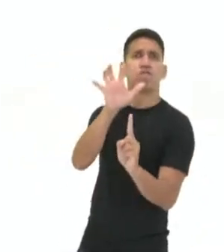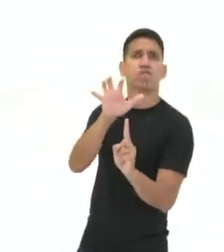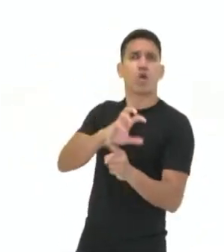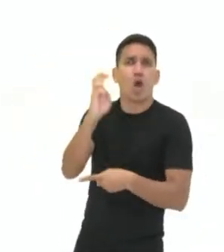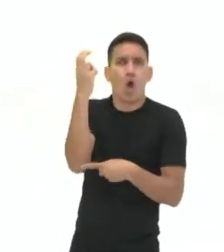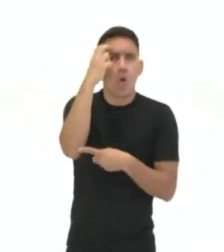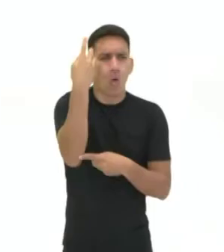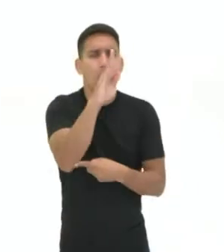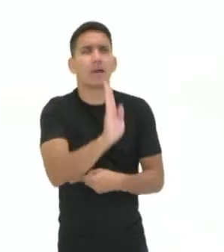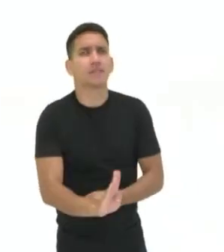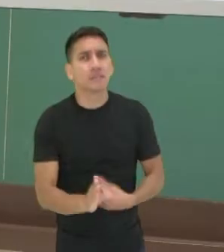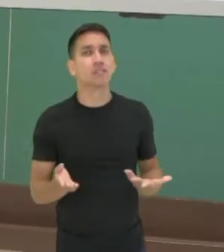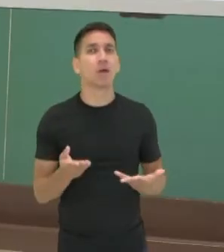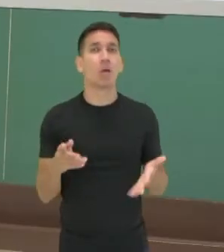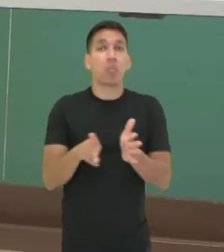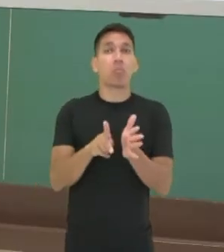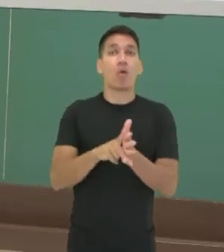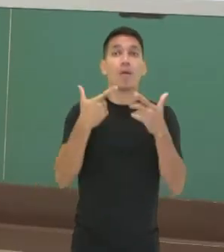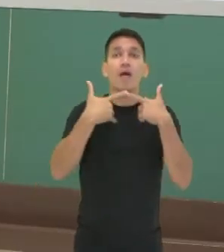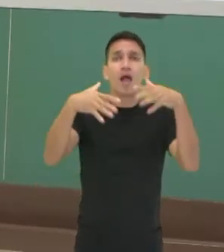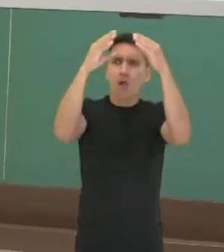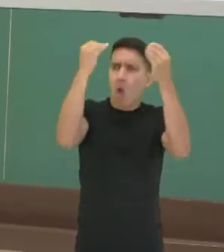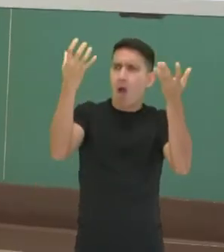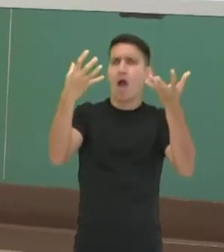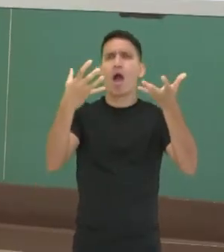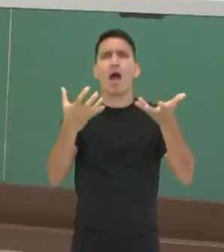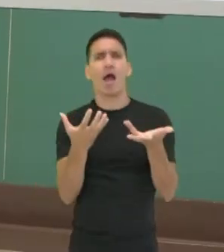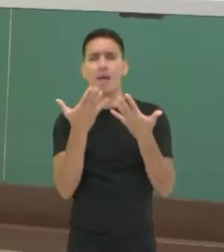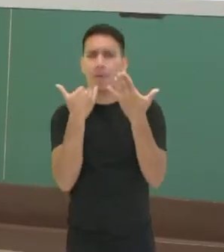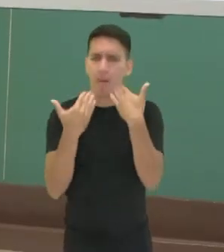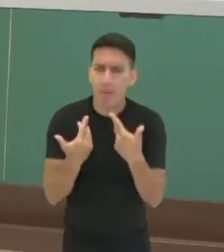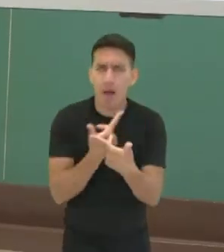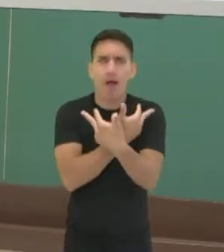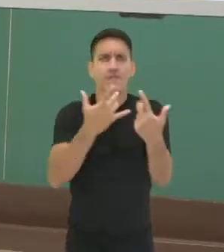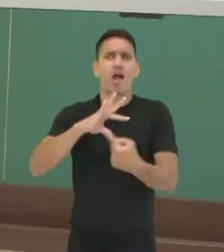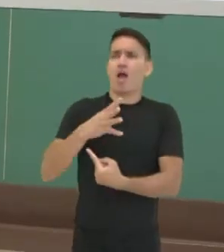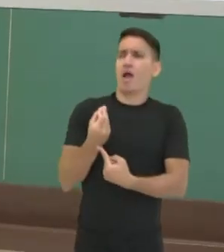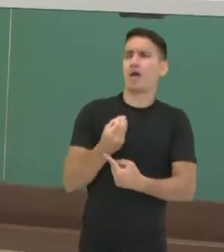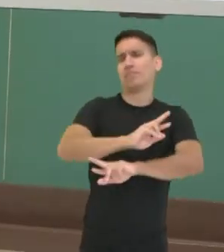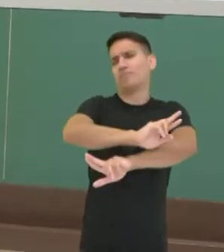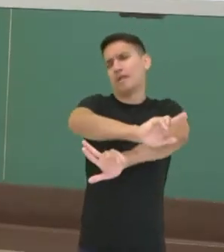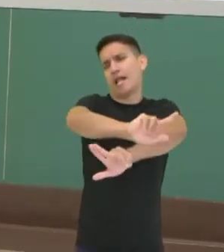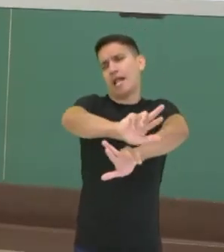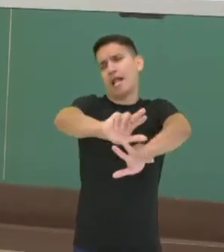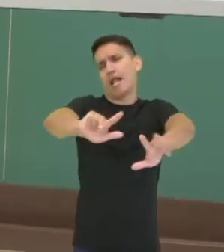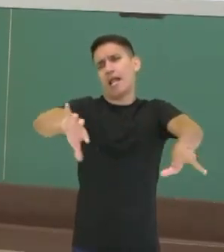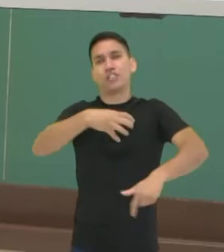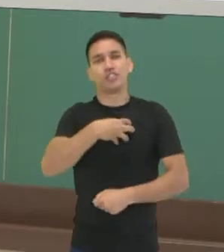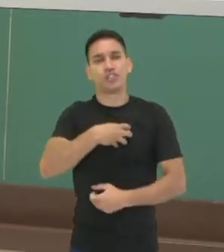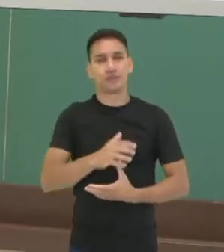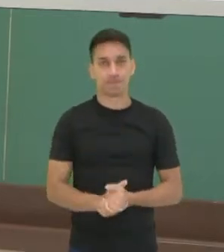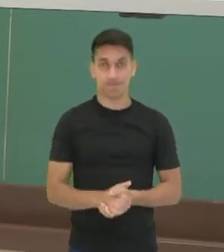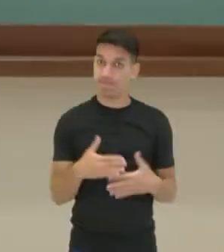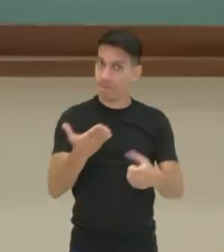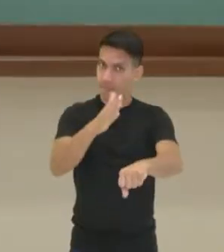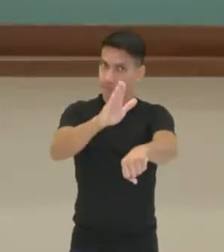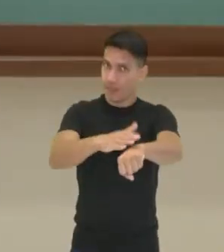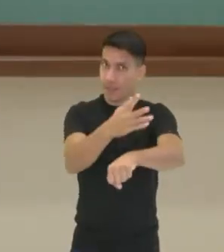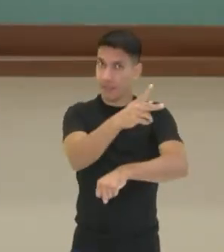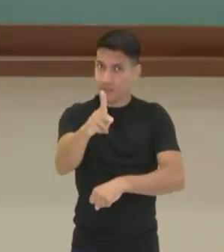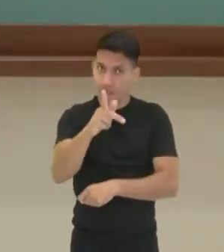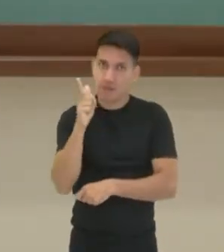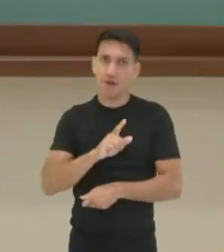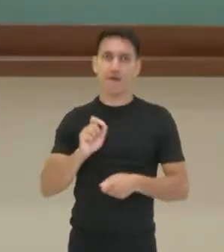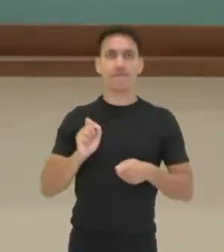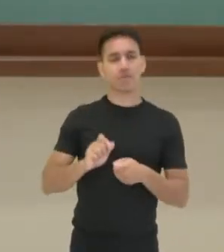brasileira, como por exemplo a linguagem, a alimentação, nas artes, entre outras. Então, vamos dar um tempo para